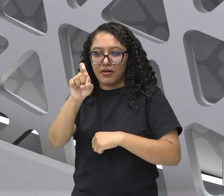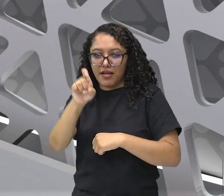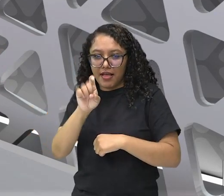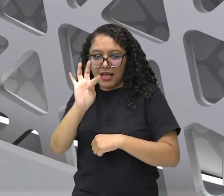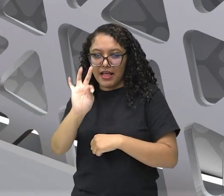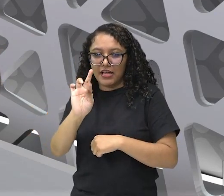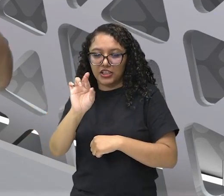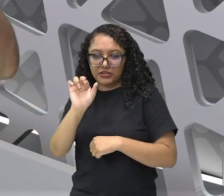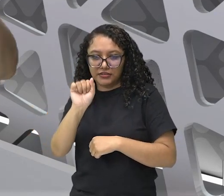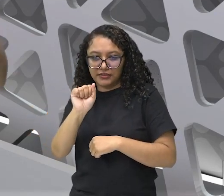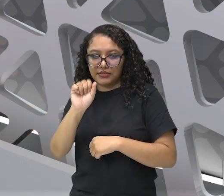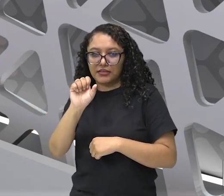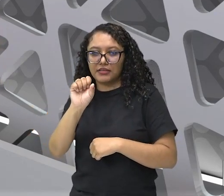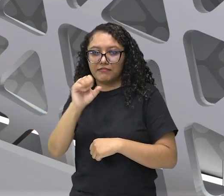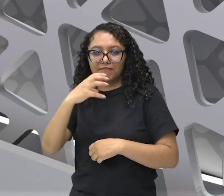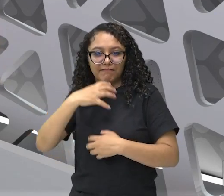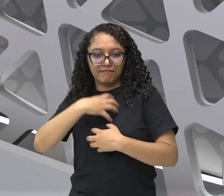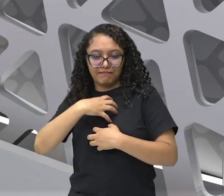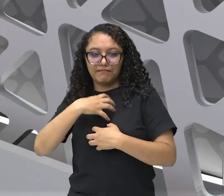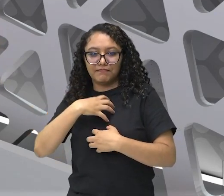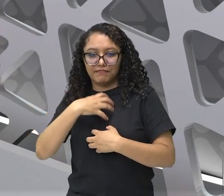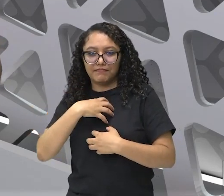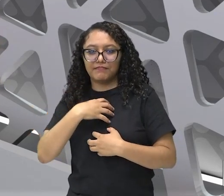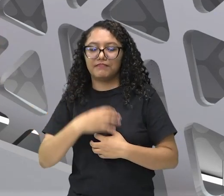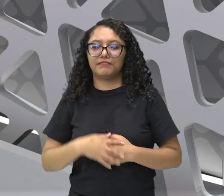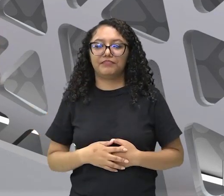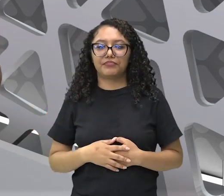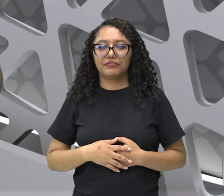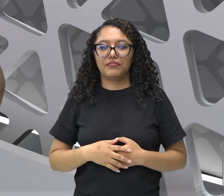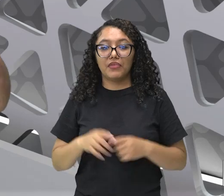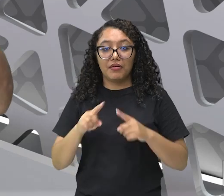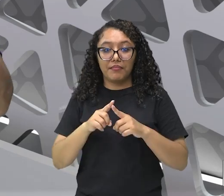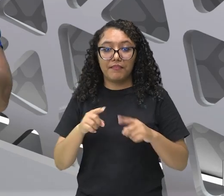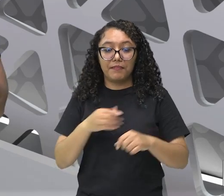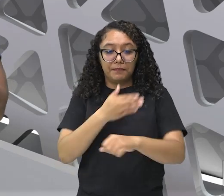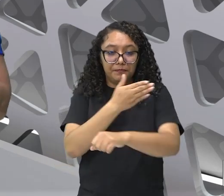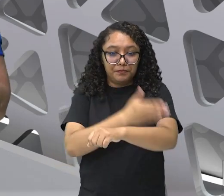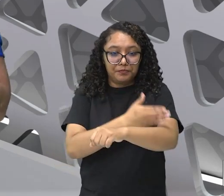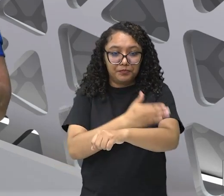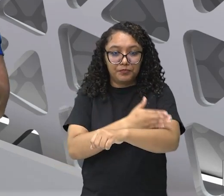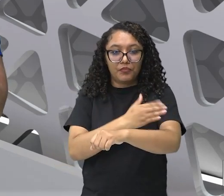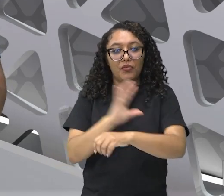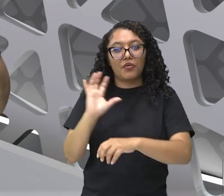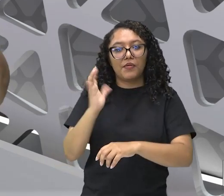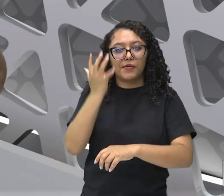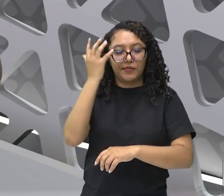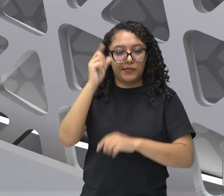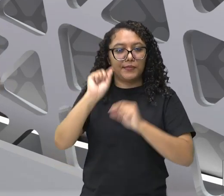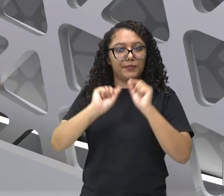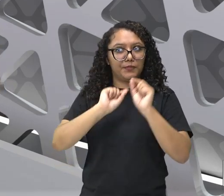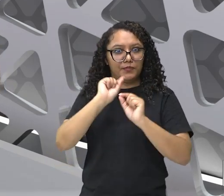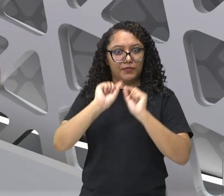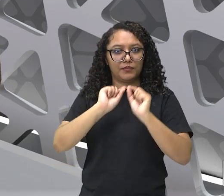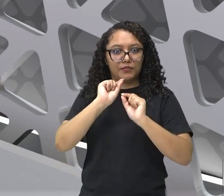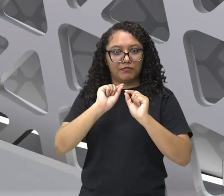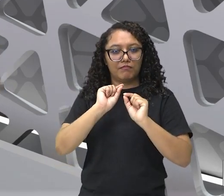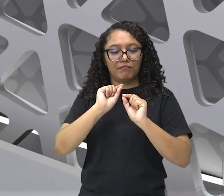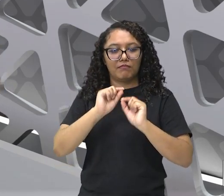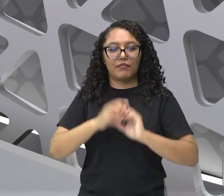para vocês entenderem? Mas aí aconteceu, na Idade Média, algo muito sério.